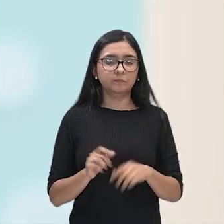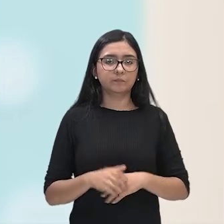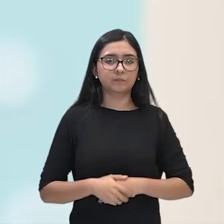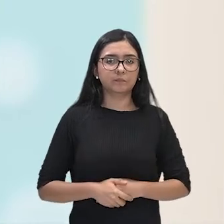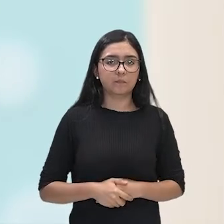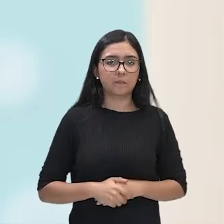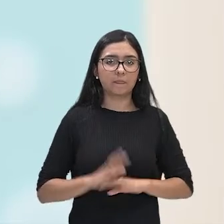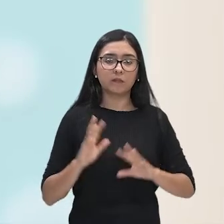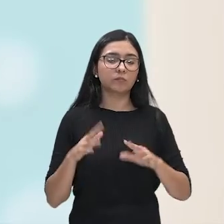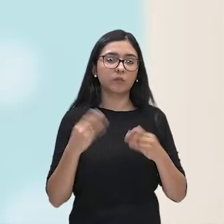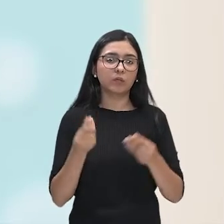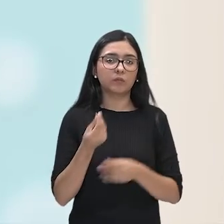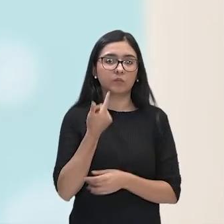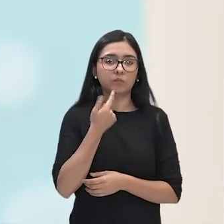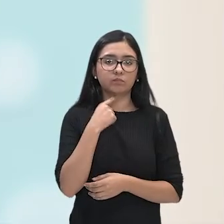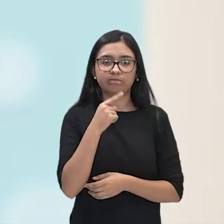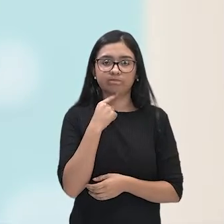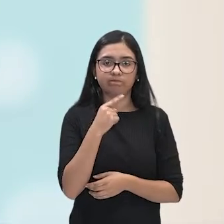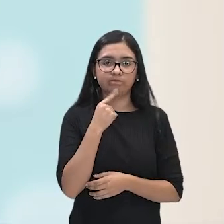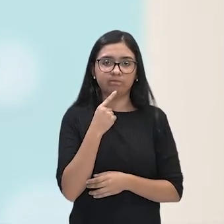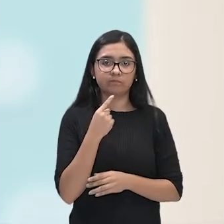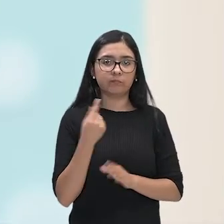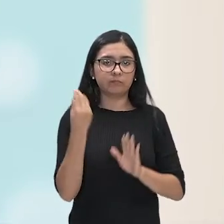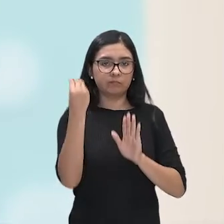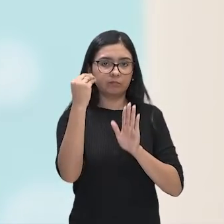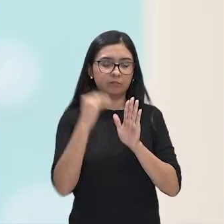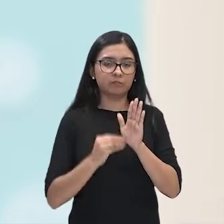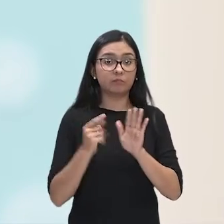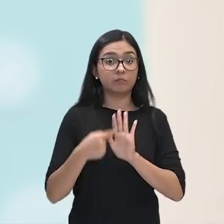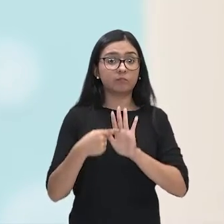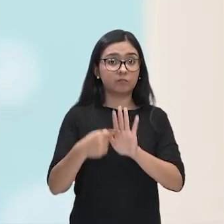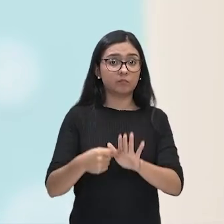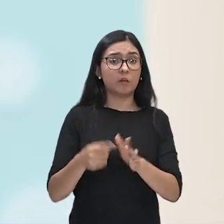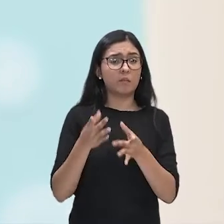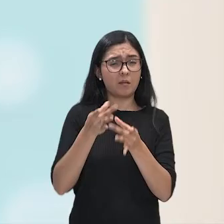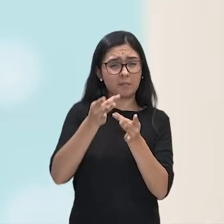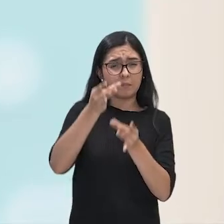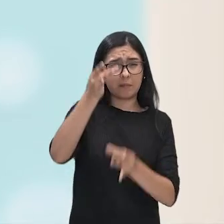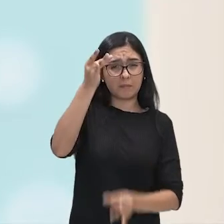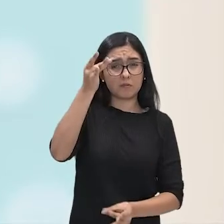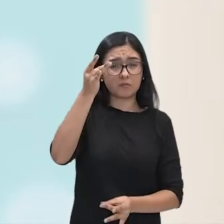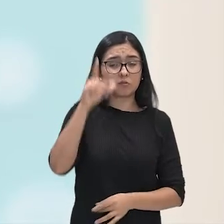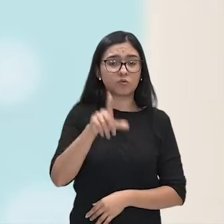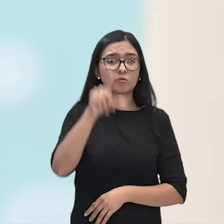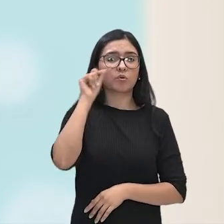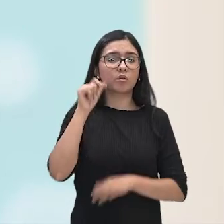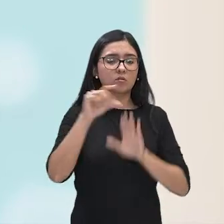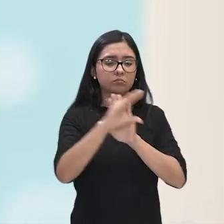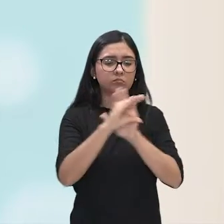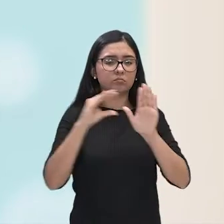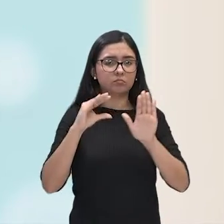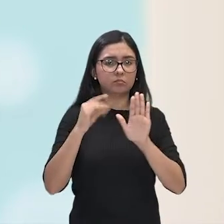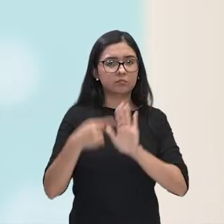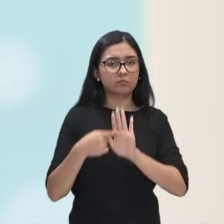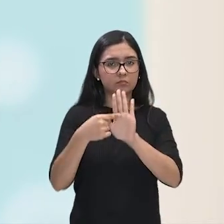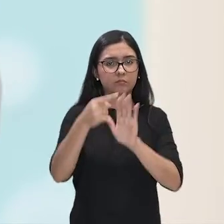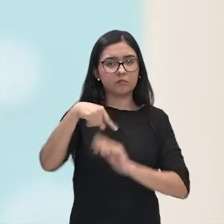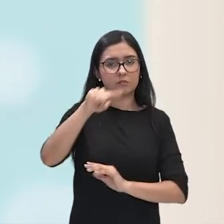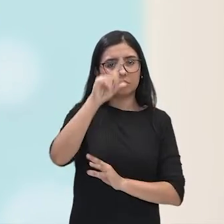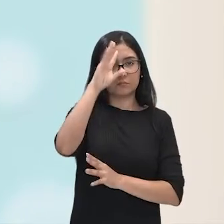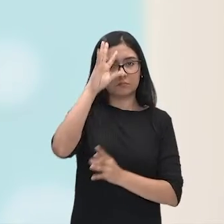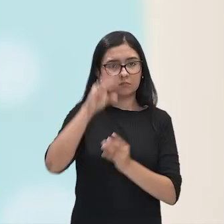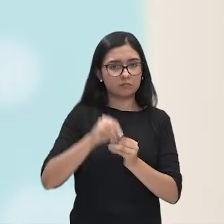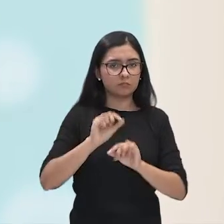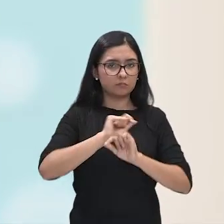a reportagem, aqui ela é bem extensa, né? A gente pegou um trecho só para você ter uma ideia.